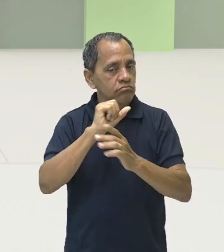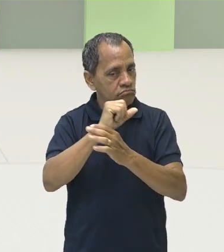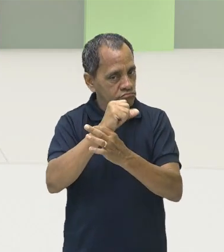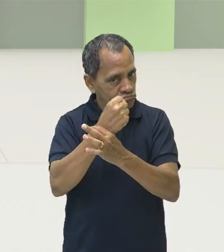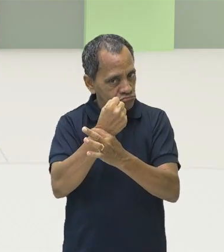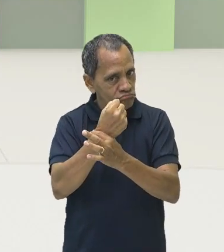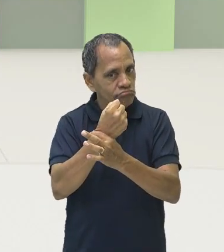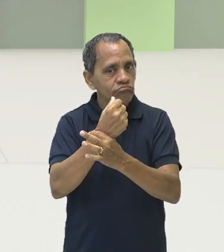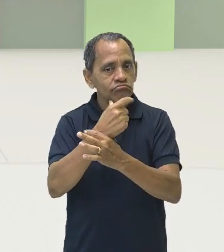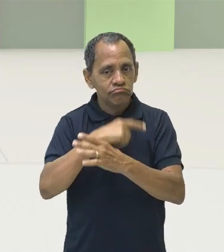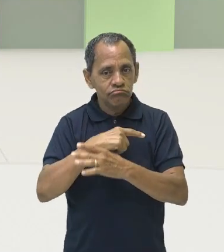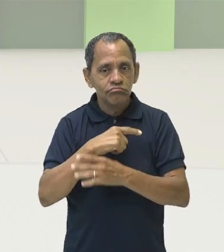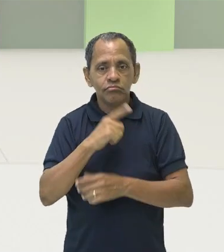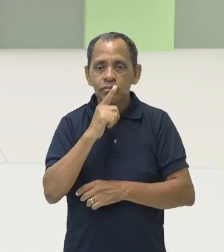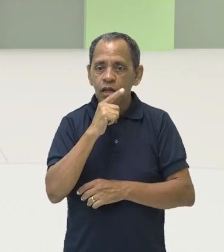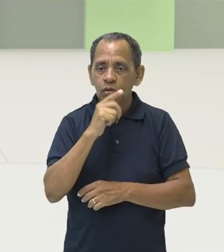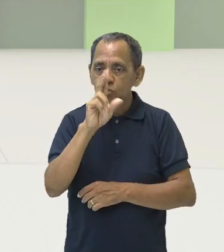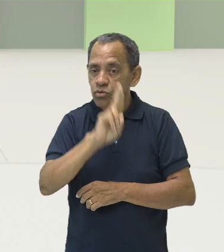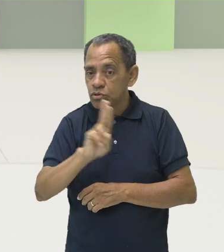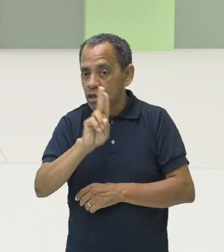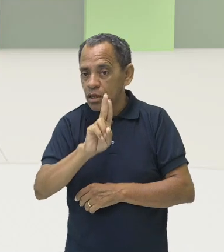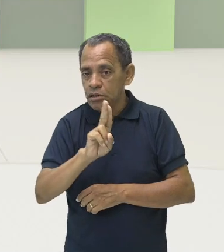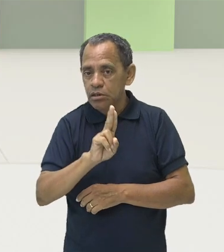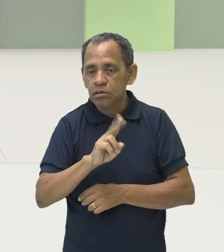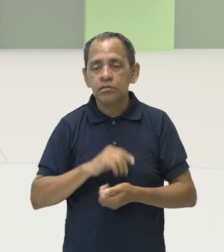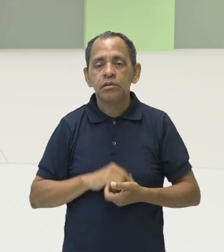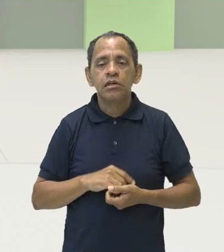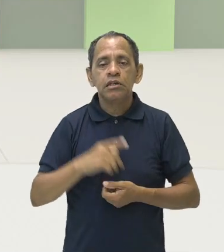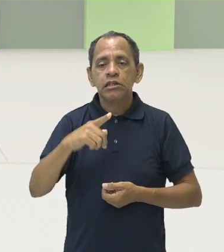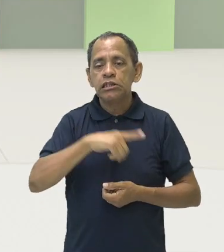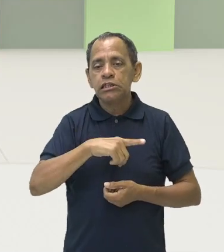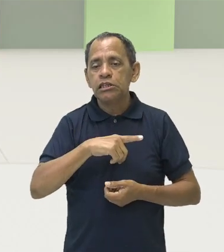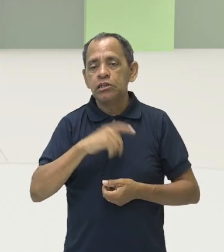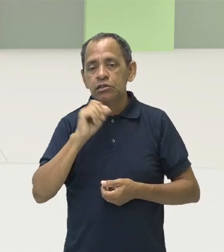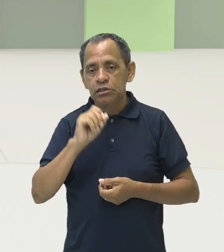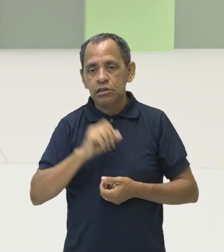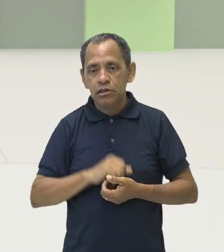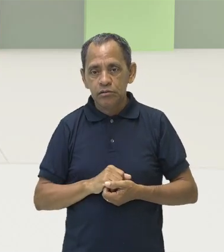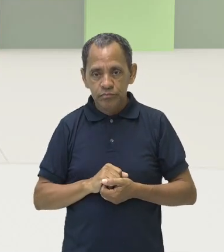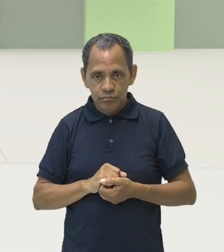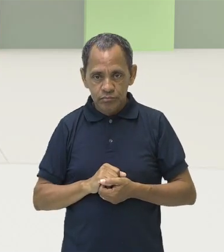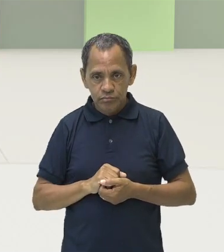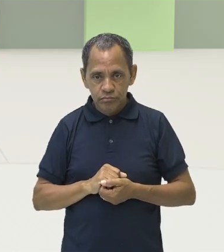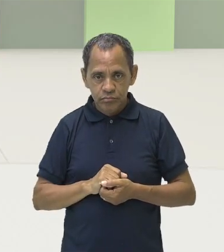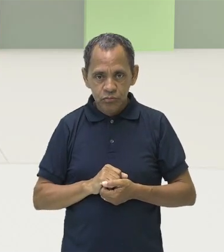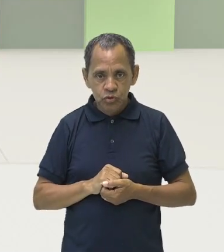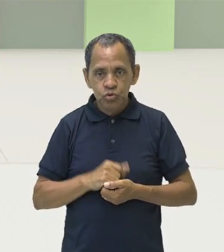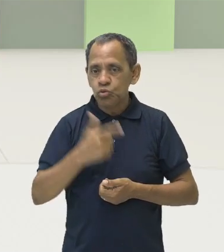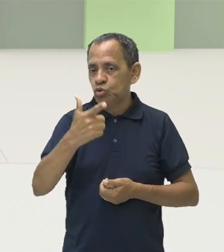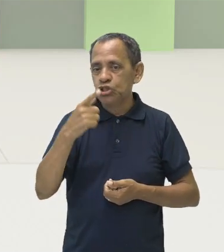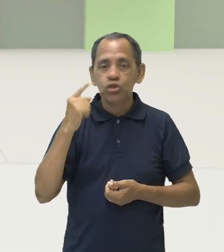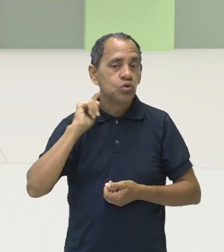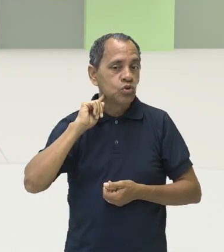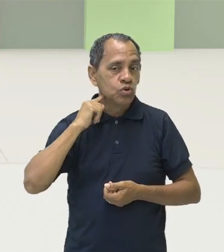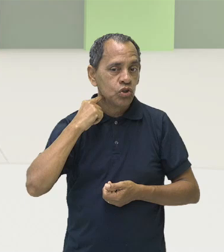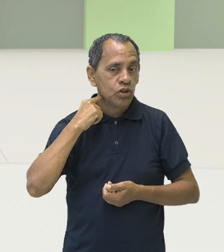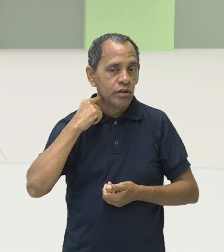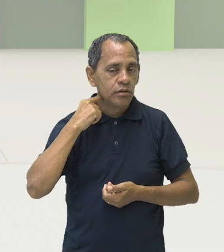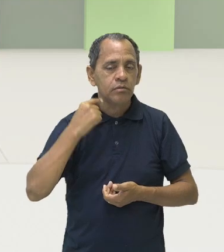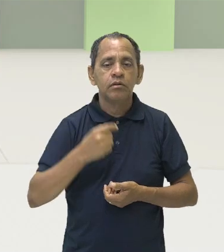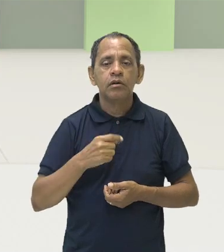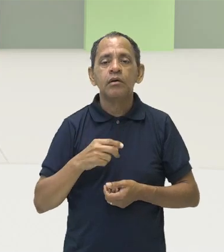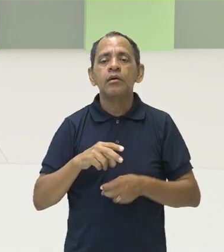ser utilizada, ela tenha, para determinado fim, ela não contém impurezas. Para quê? Para